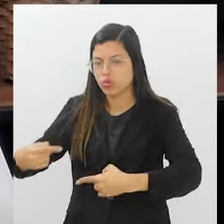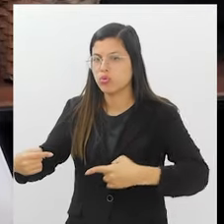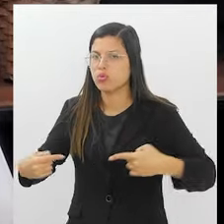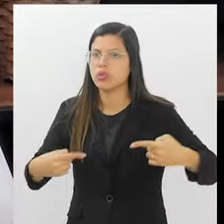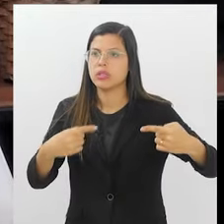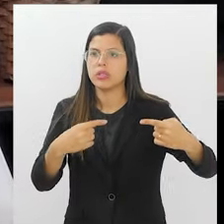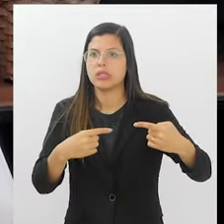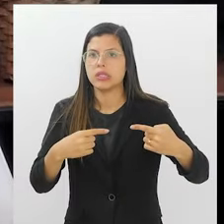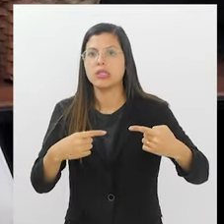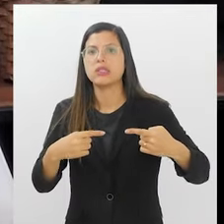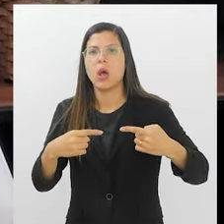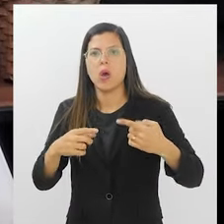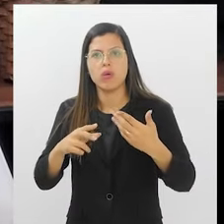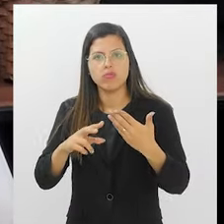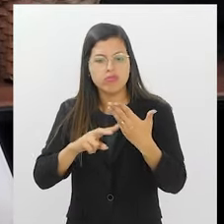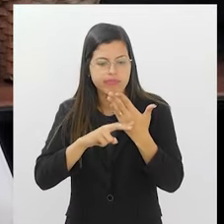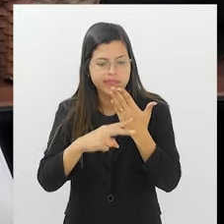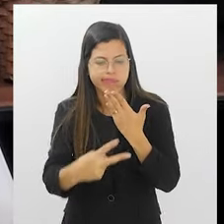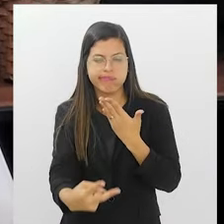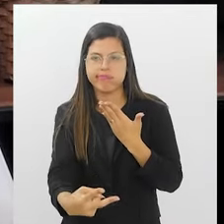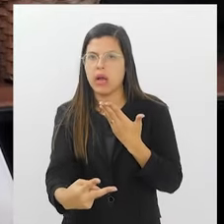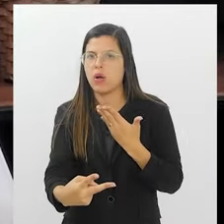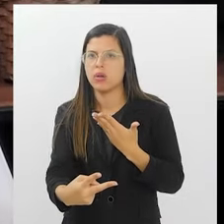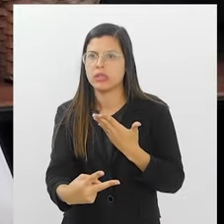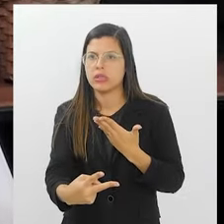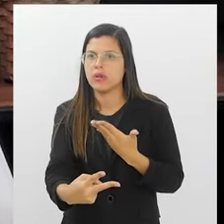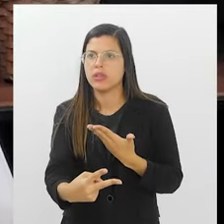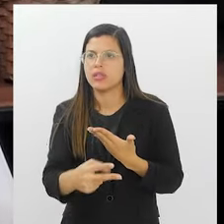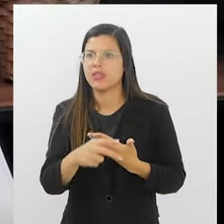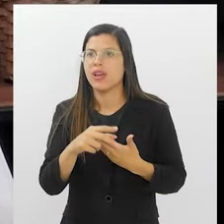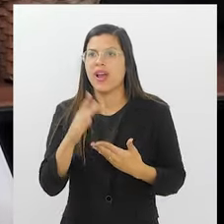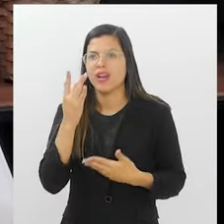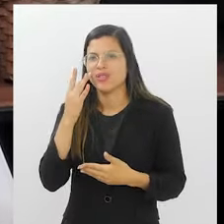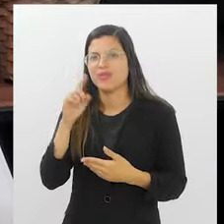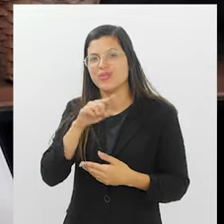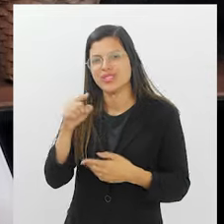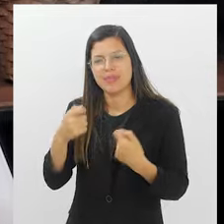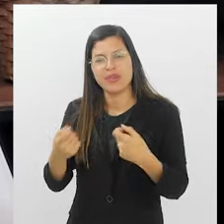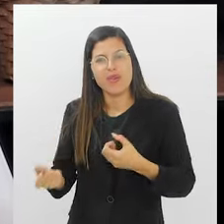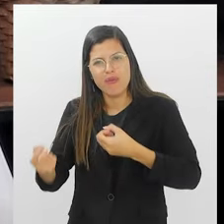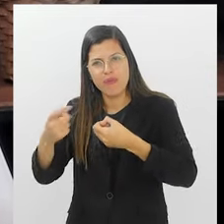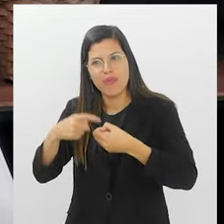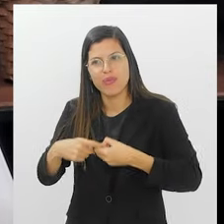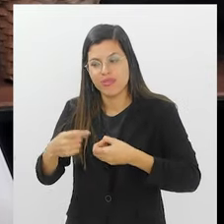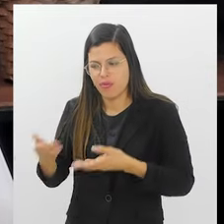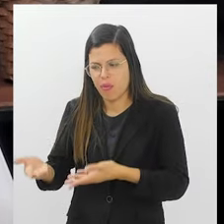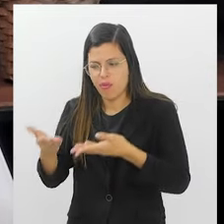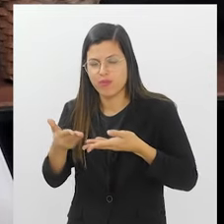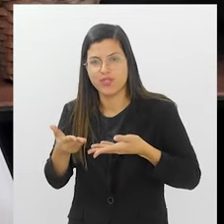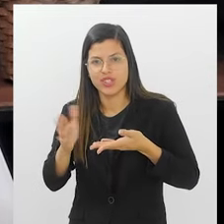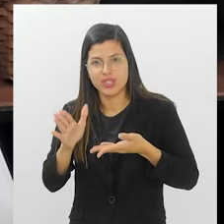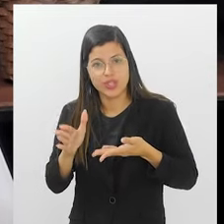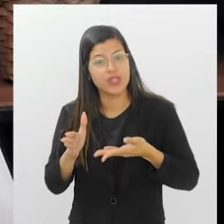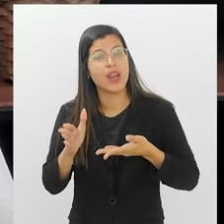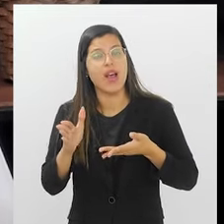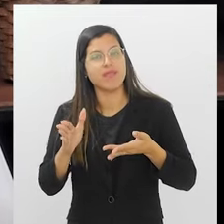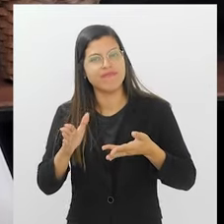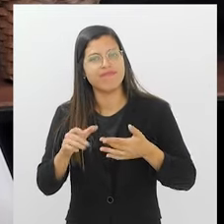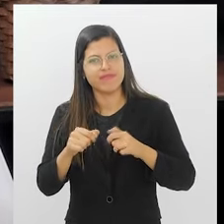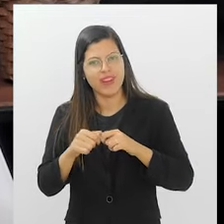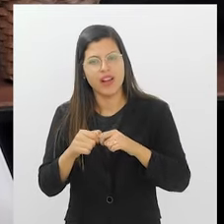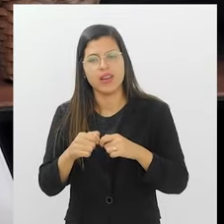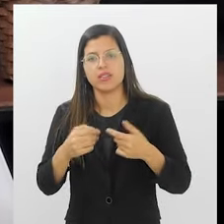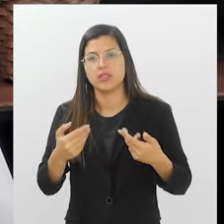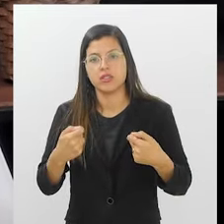quantas discussões e quantos desdobramentos, acho que vocês têm que voltar, o convite já fica feito aqui, porque nós